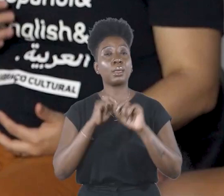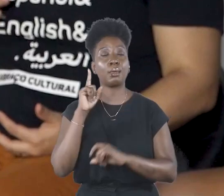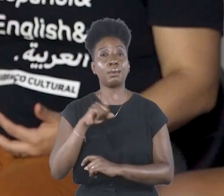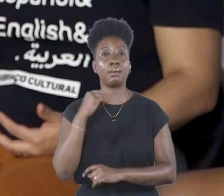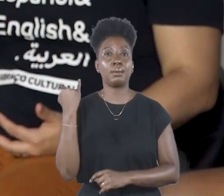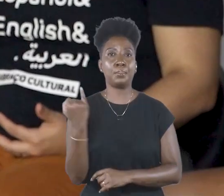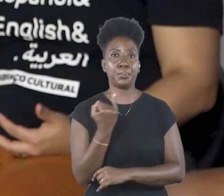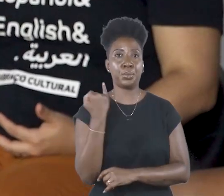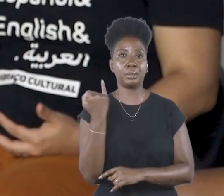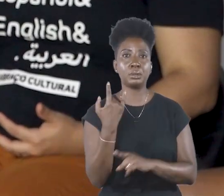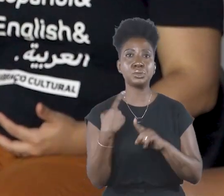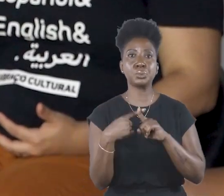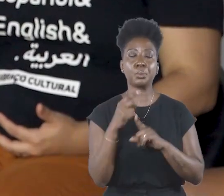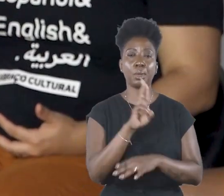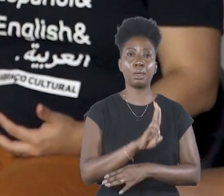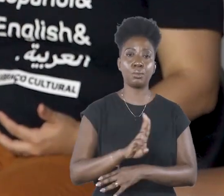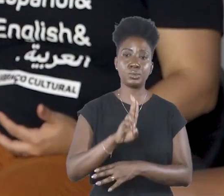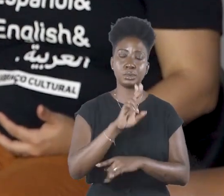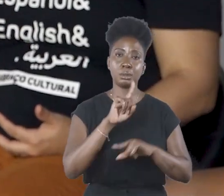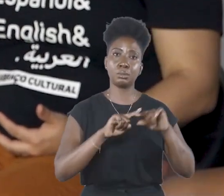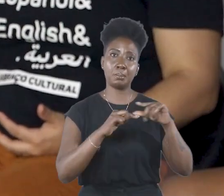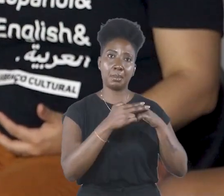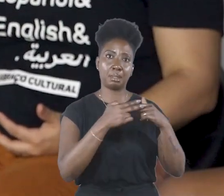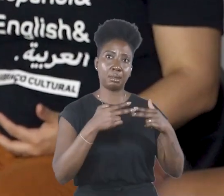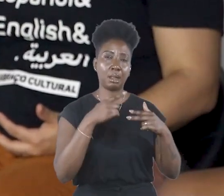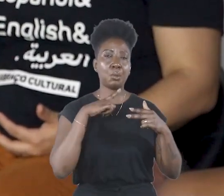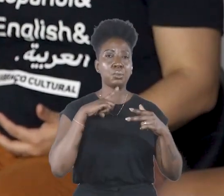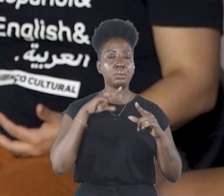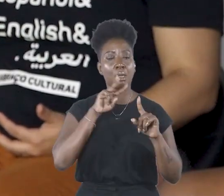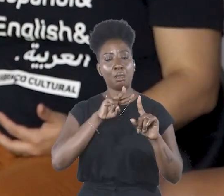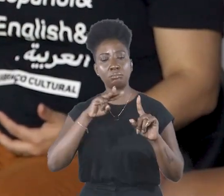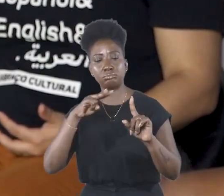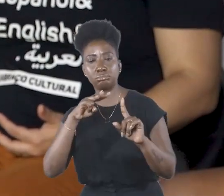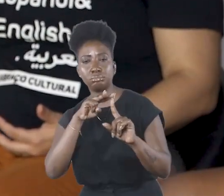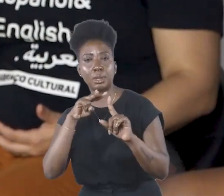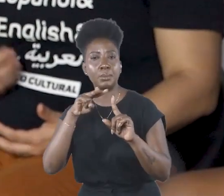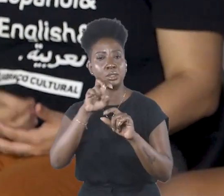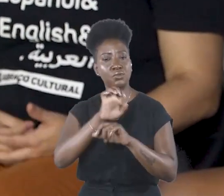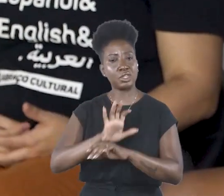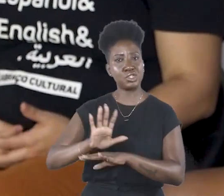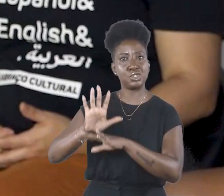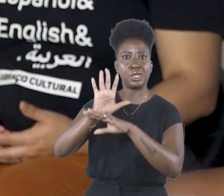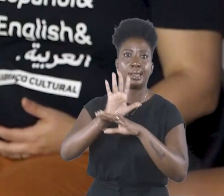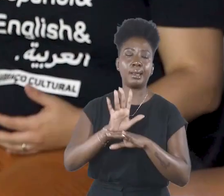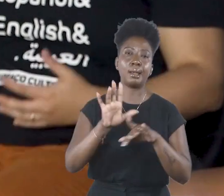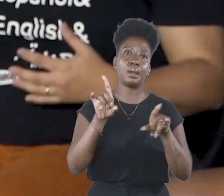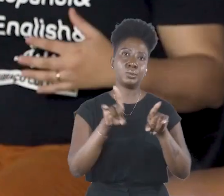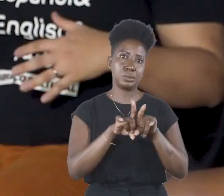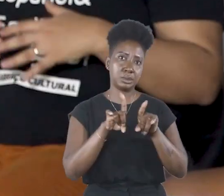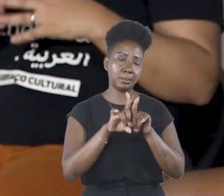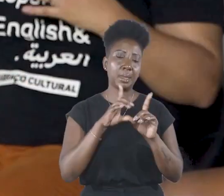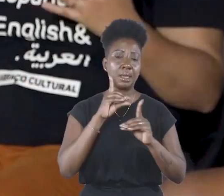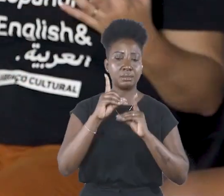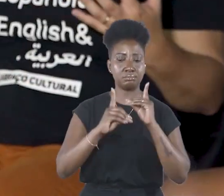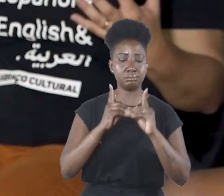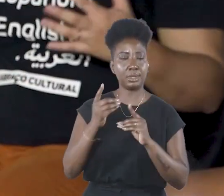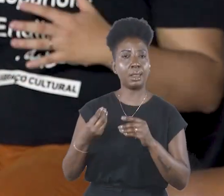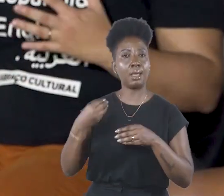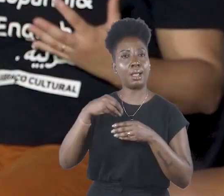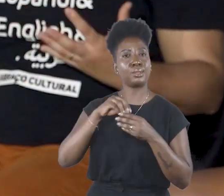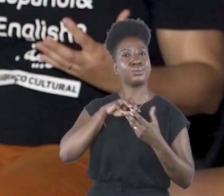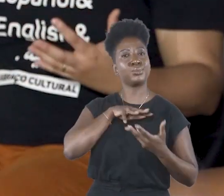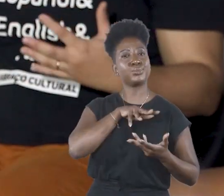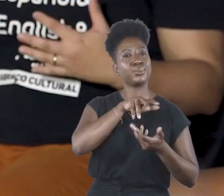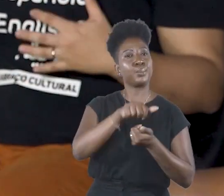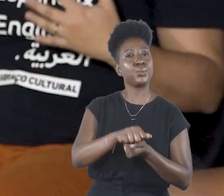muito sentido, primeiro porque por meio desse material a gente trabalha perspectivas não hegemônicas, os materiais